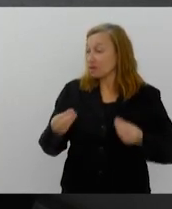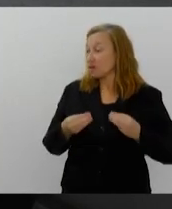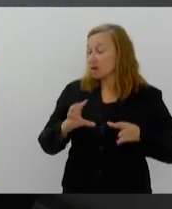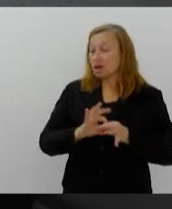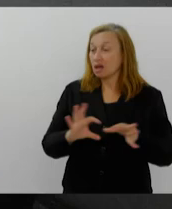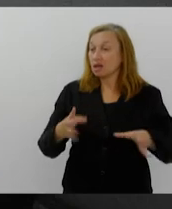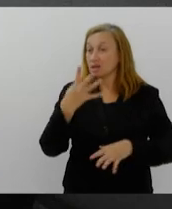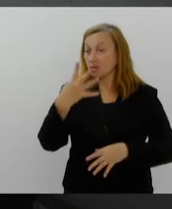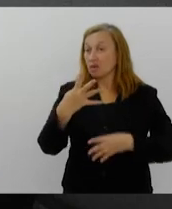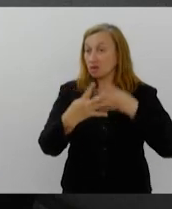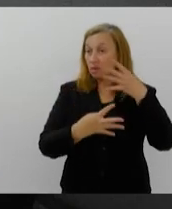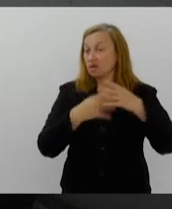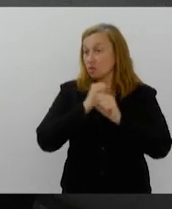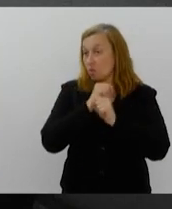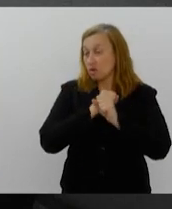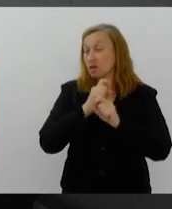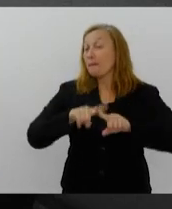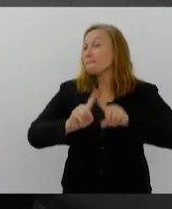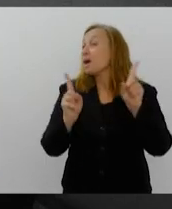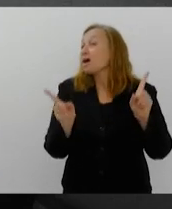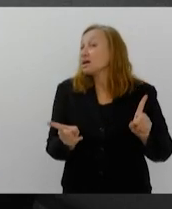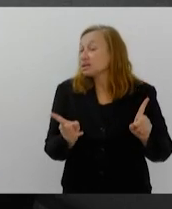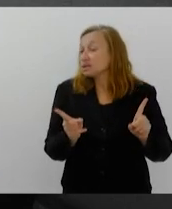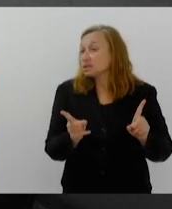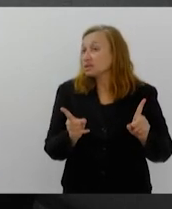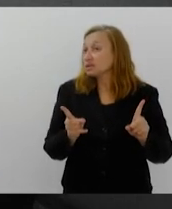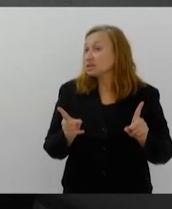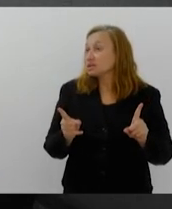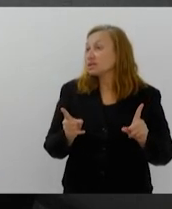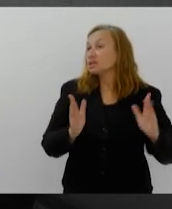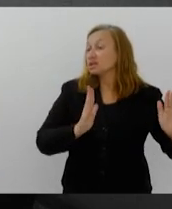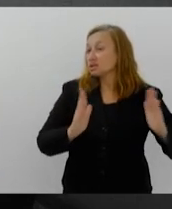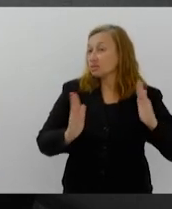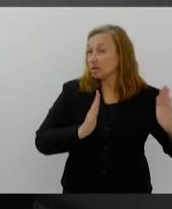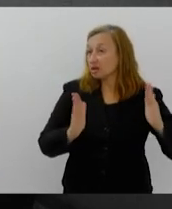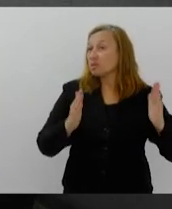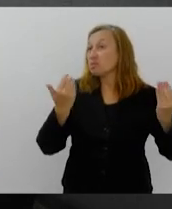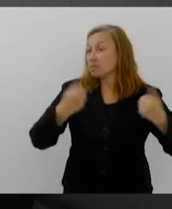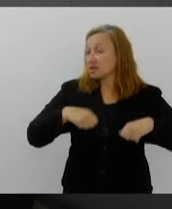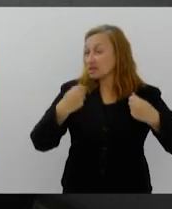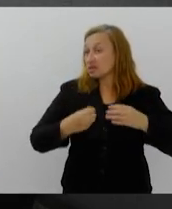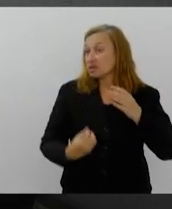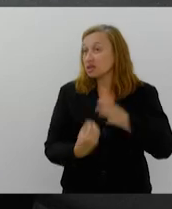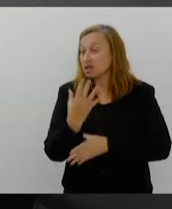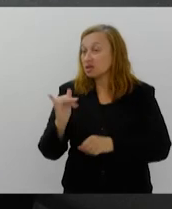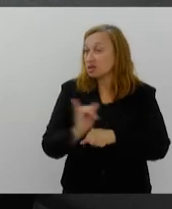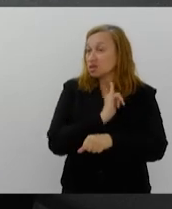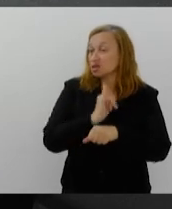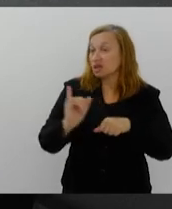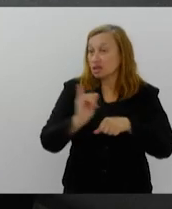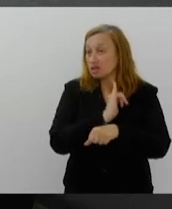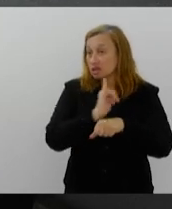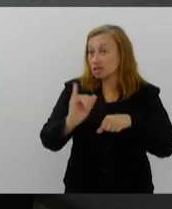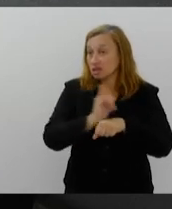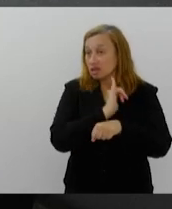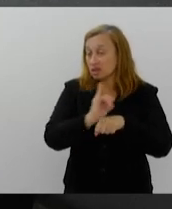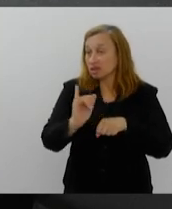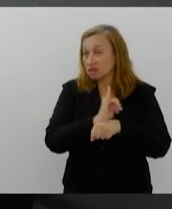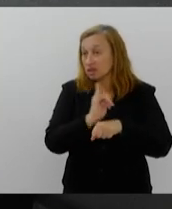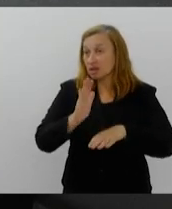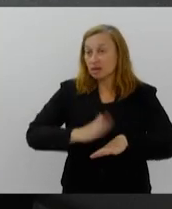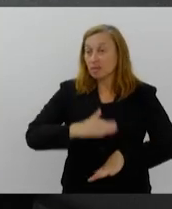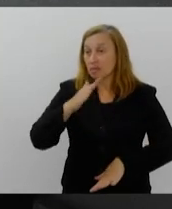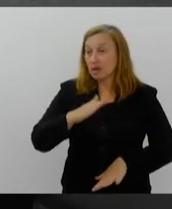de 4 em 4 anos. Mas, durante esse período, nós precisamos criar mecanismos de dar ainda